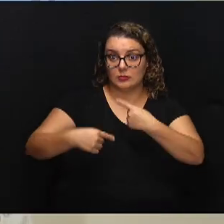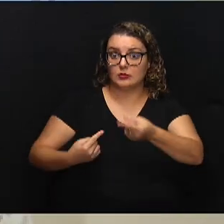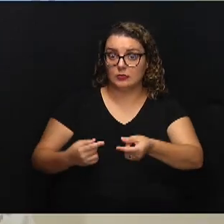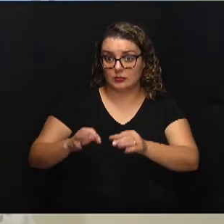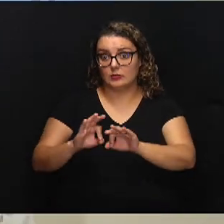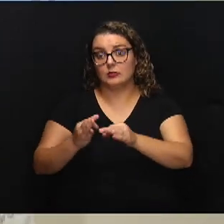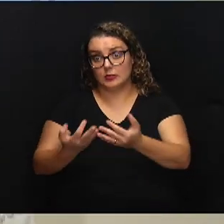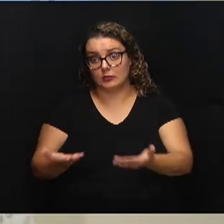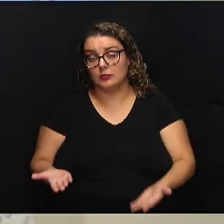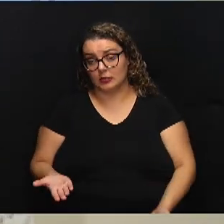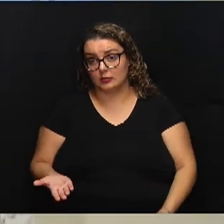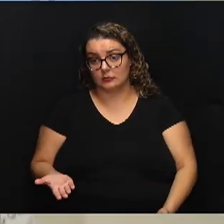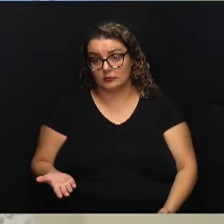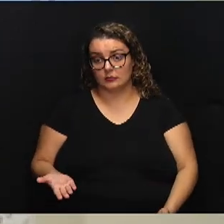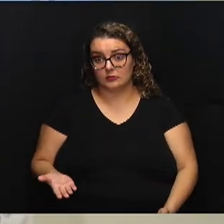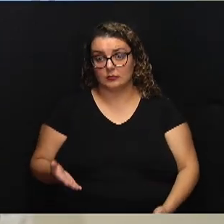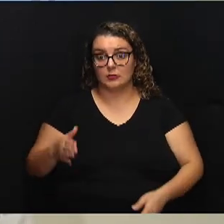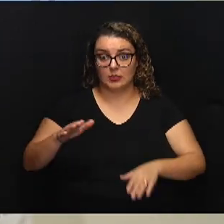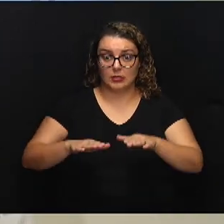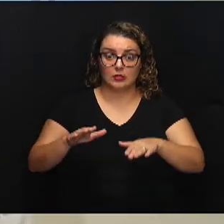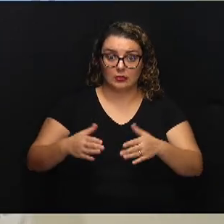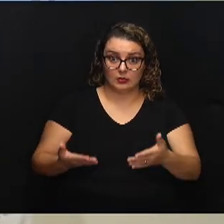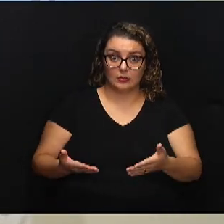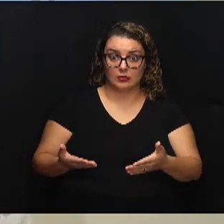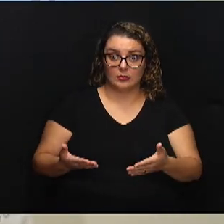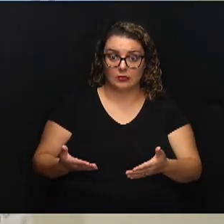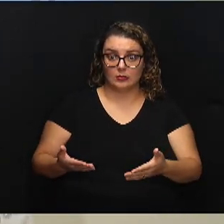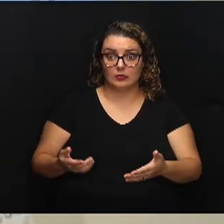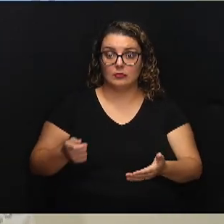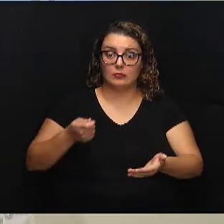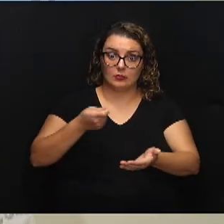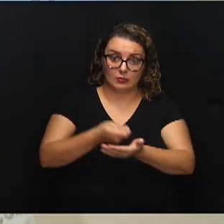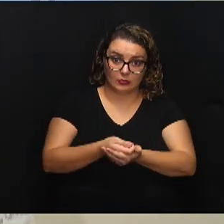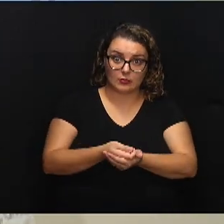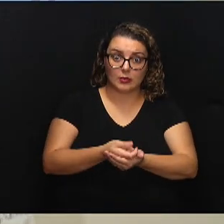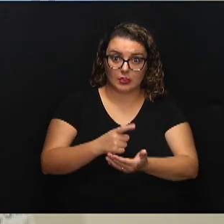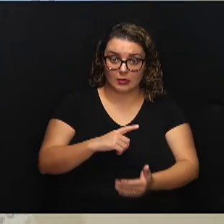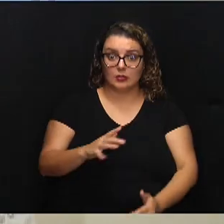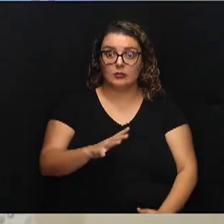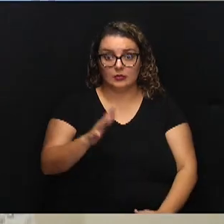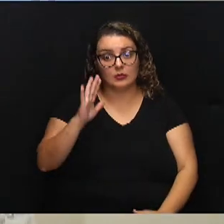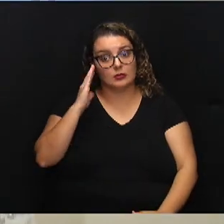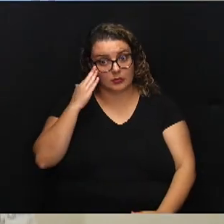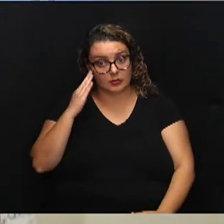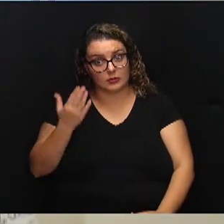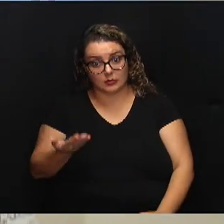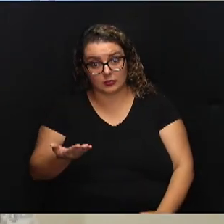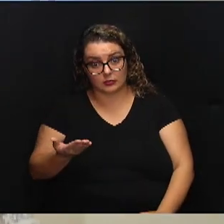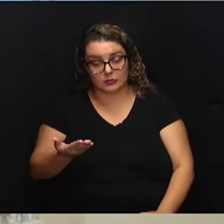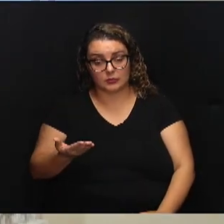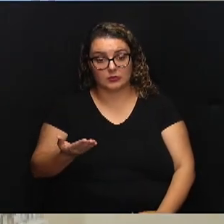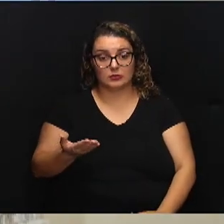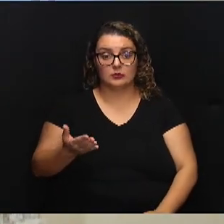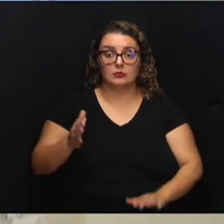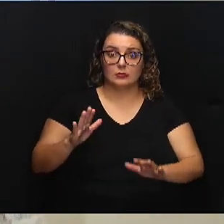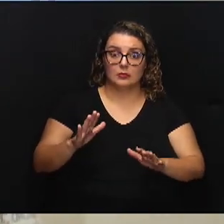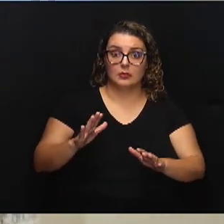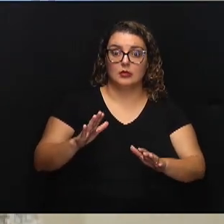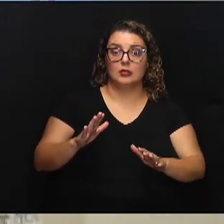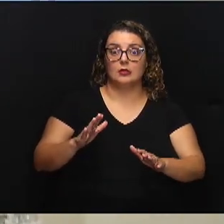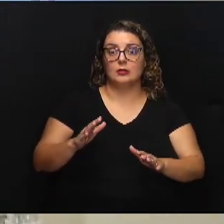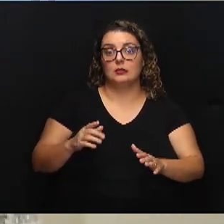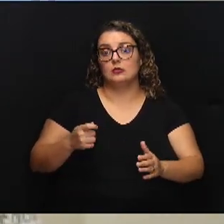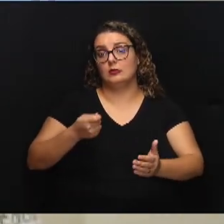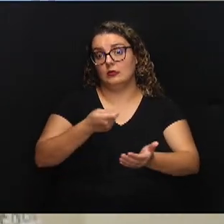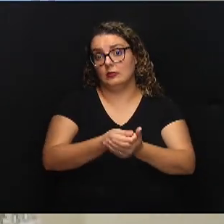Então, assim, é algo que às vezes custa, né? Tem um custo, eu entendo, mas que às vezes é um custo que para a